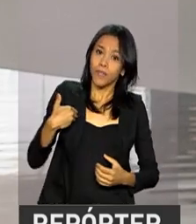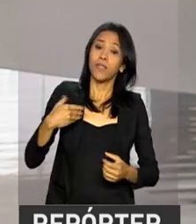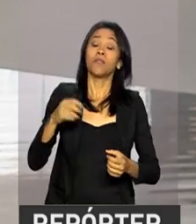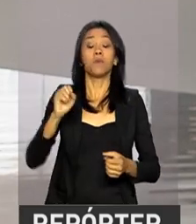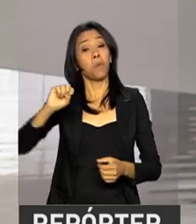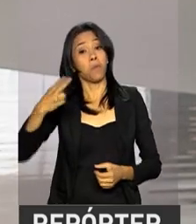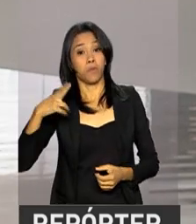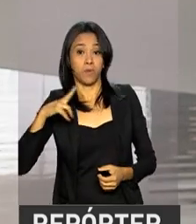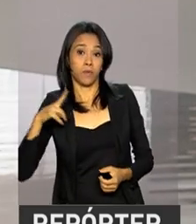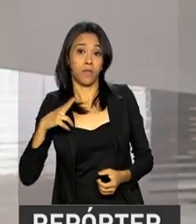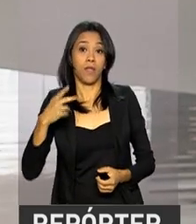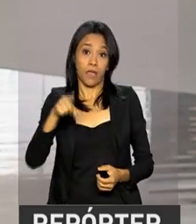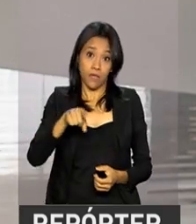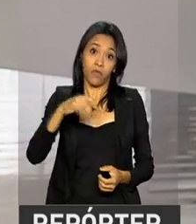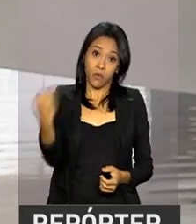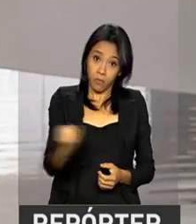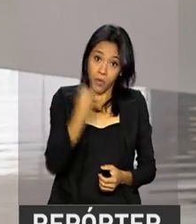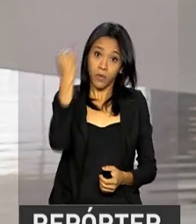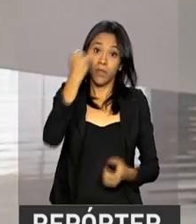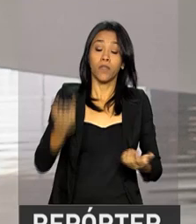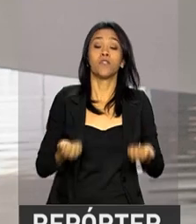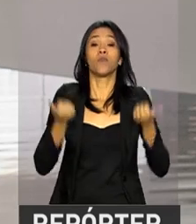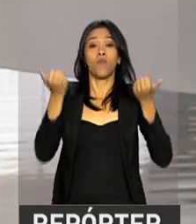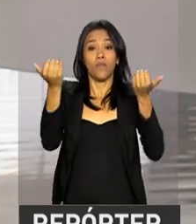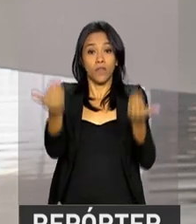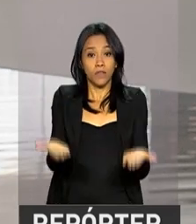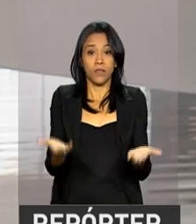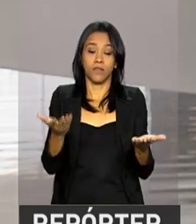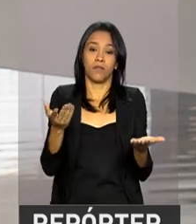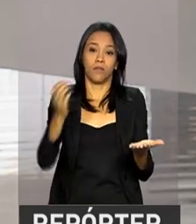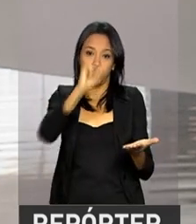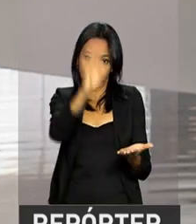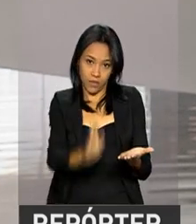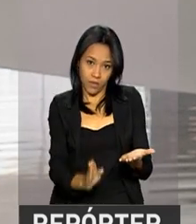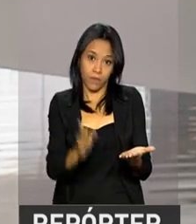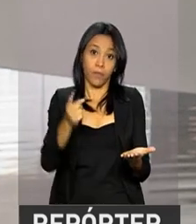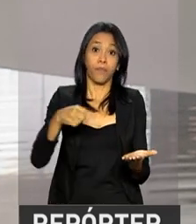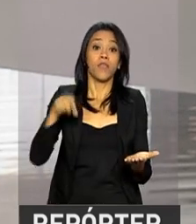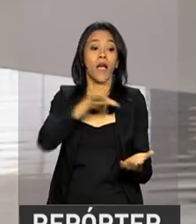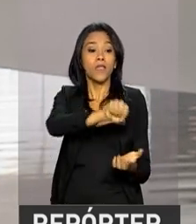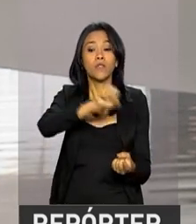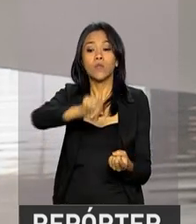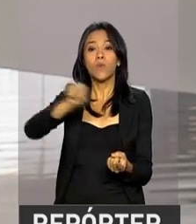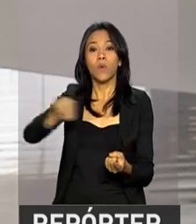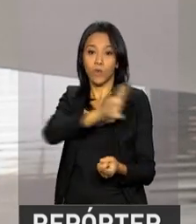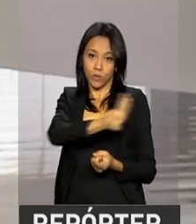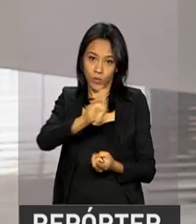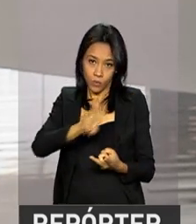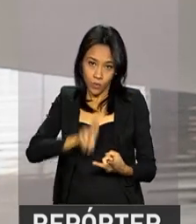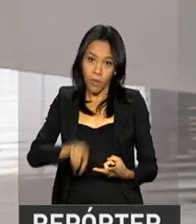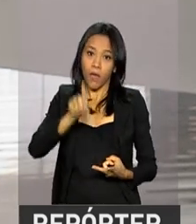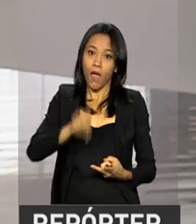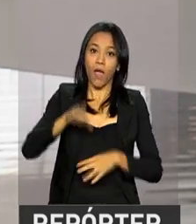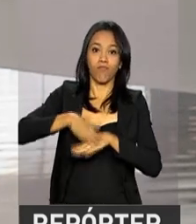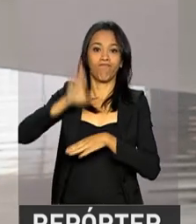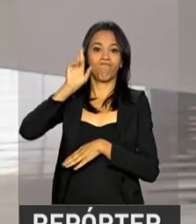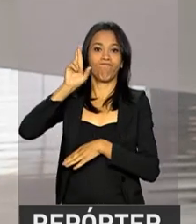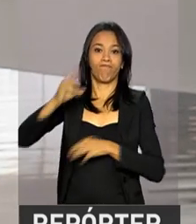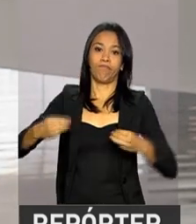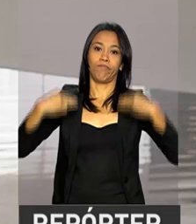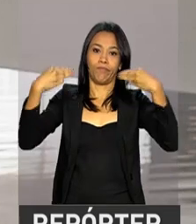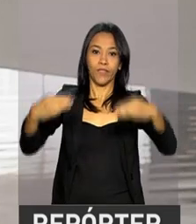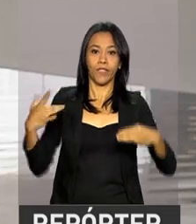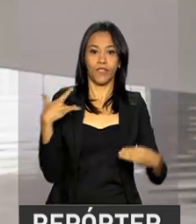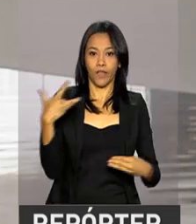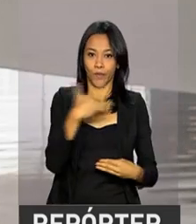prestaram serviços relevantes ao país. A indicação dos profissionais foi feita pelo Ministério da Saúde. O evento